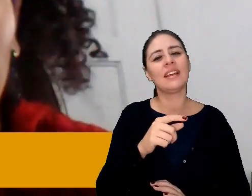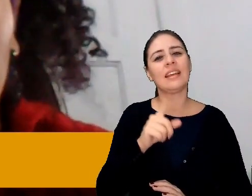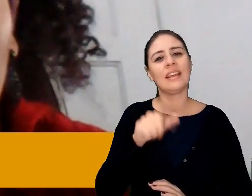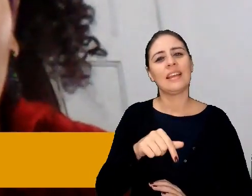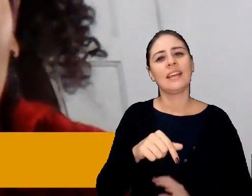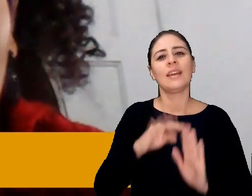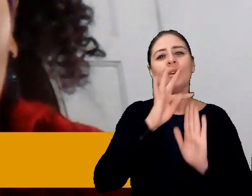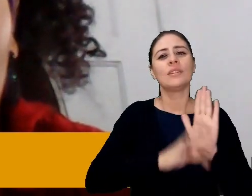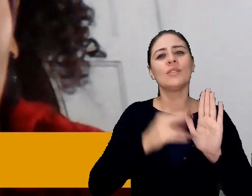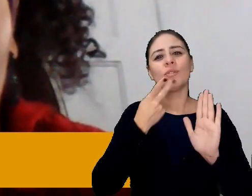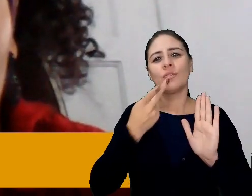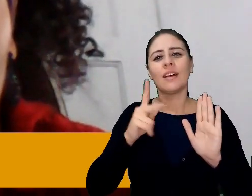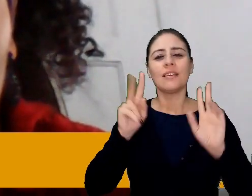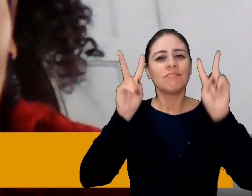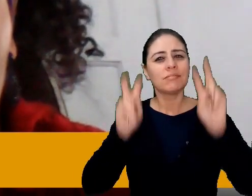sobre